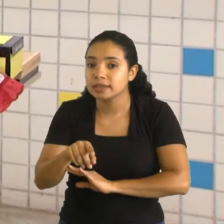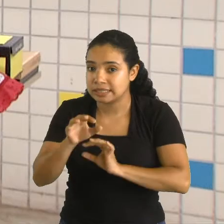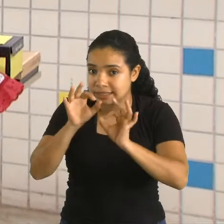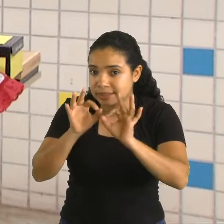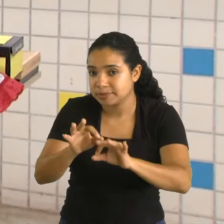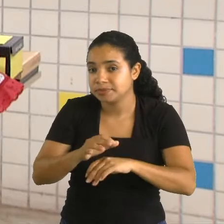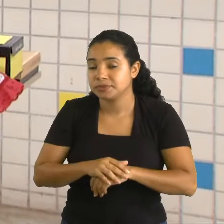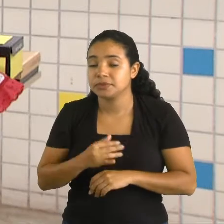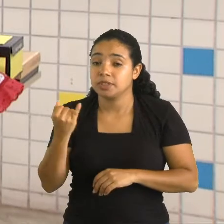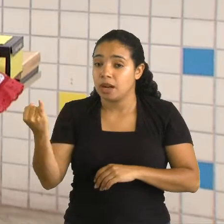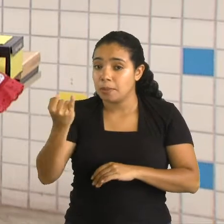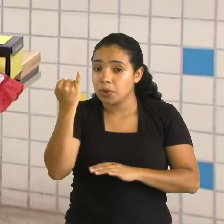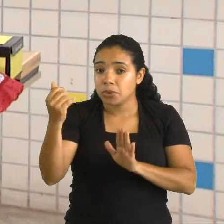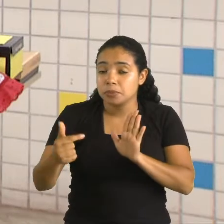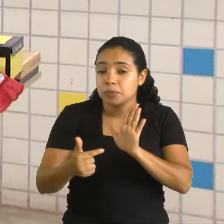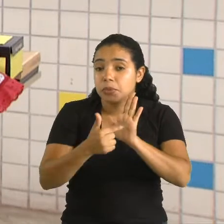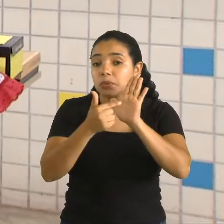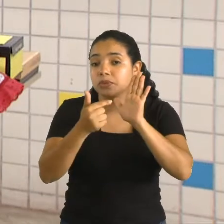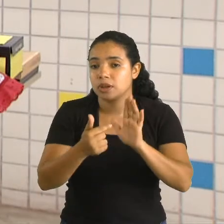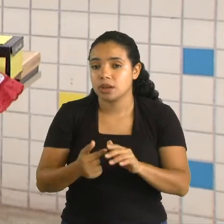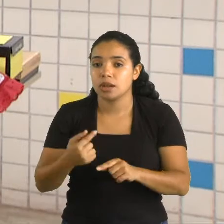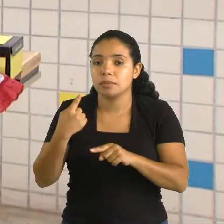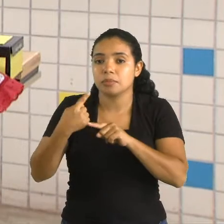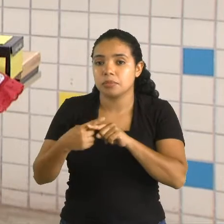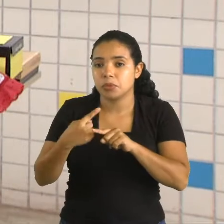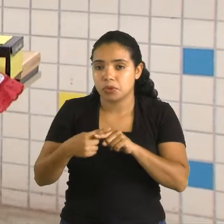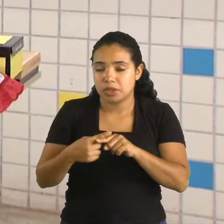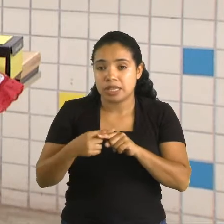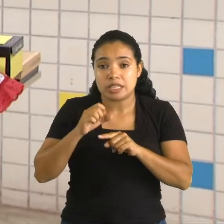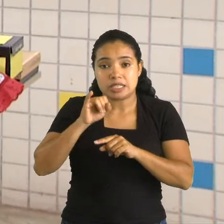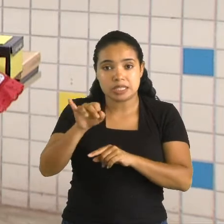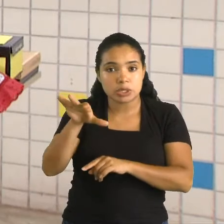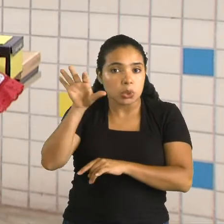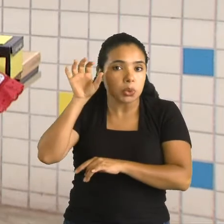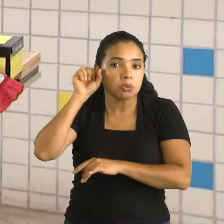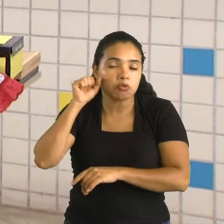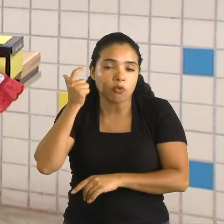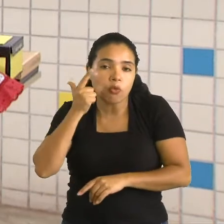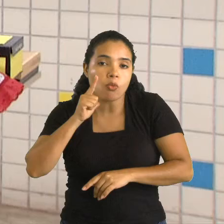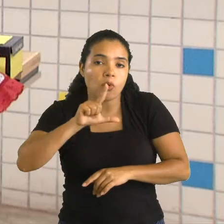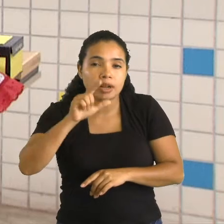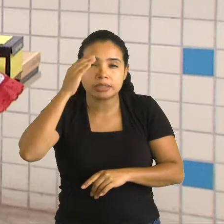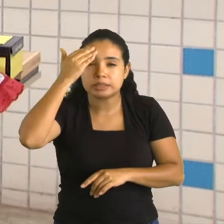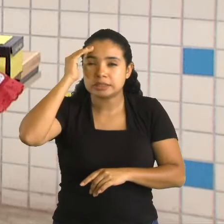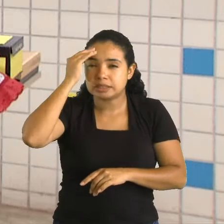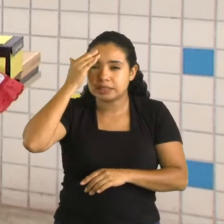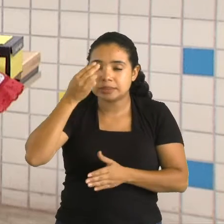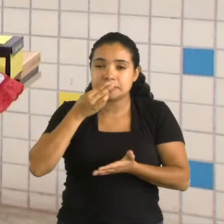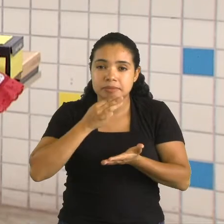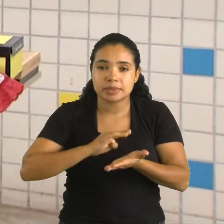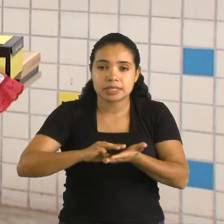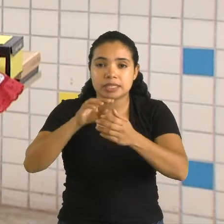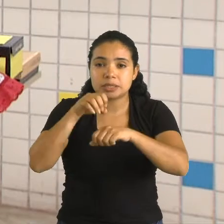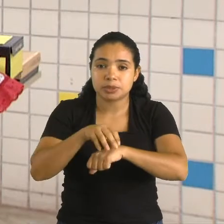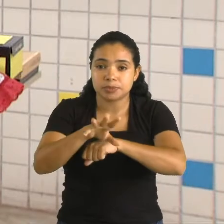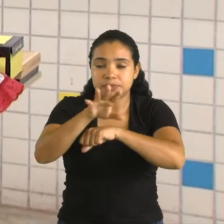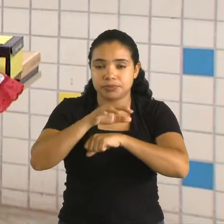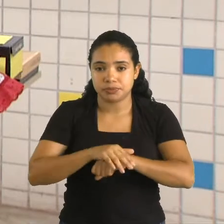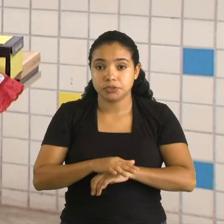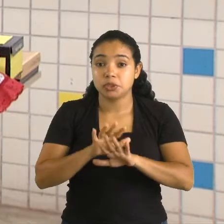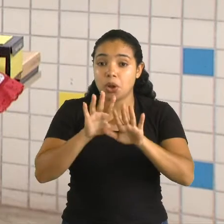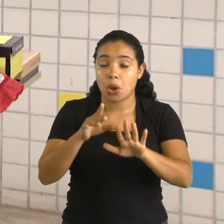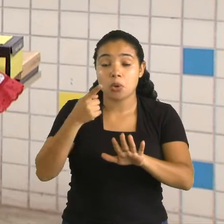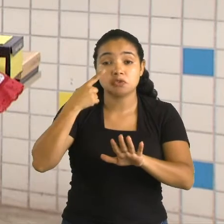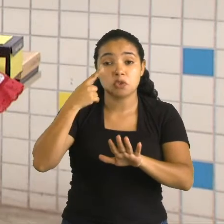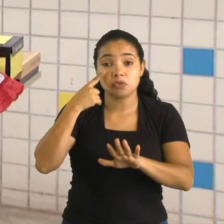importante pontuar justamente para isso. Para quem estiver ouvindo, conseguir entender a mensagem transmitida. Vamos